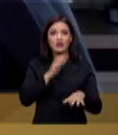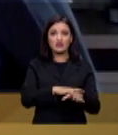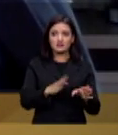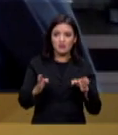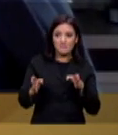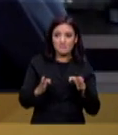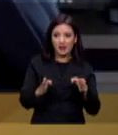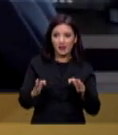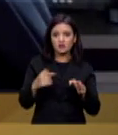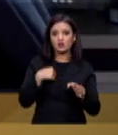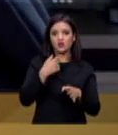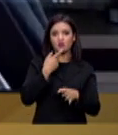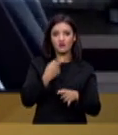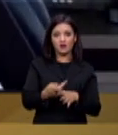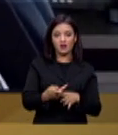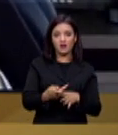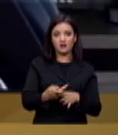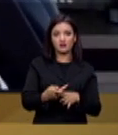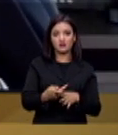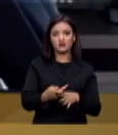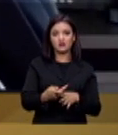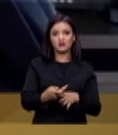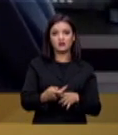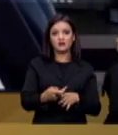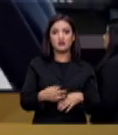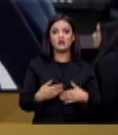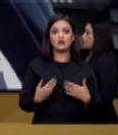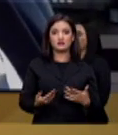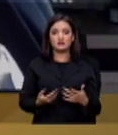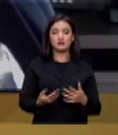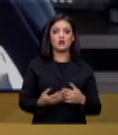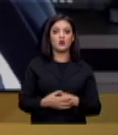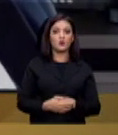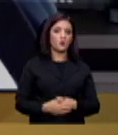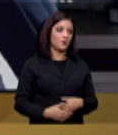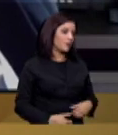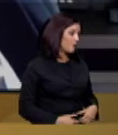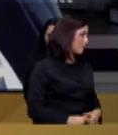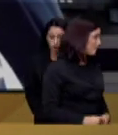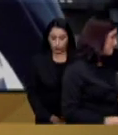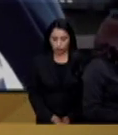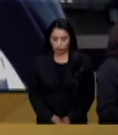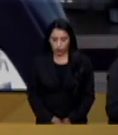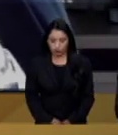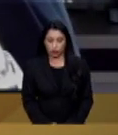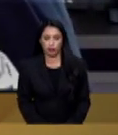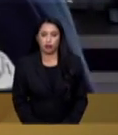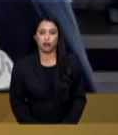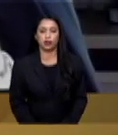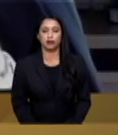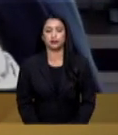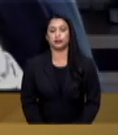falei, a prorrogação proposta pelo ministro Cássio Nunes Marques